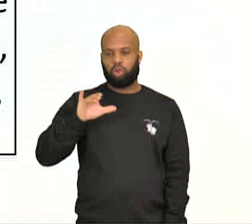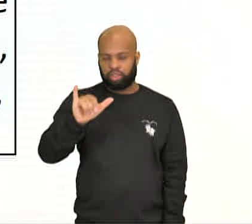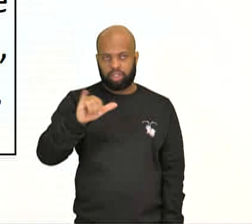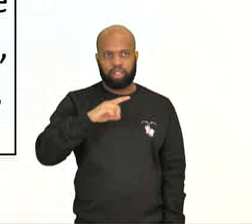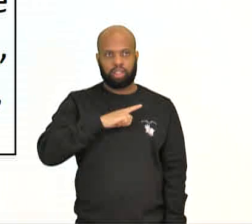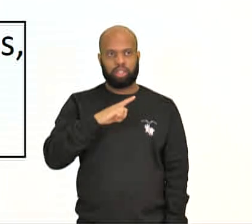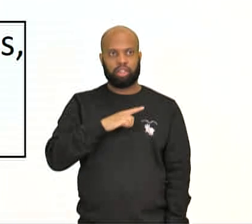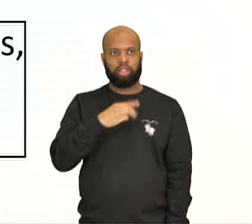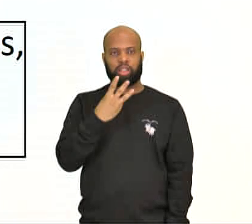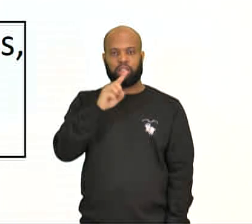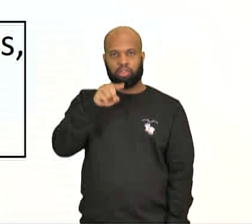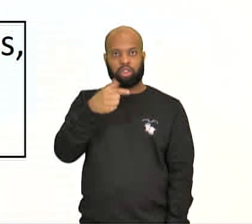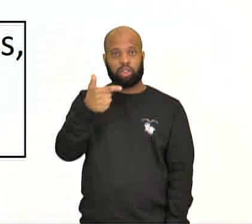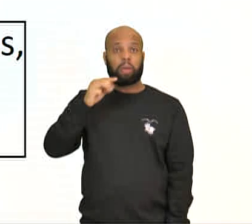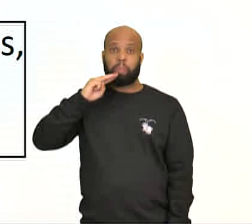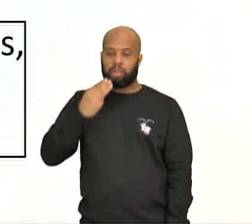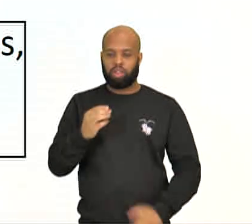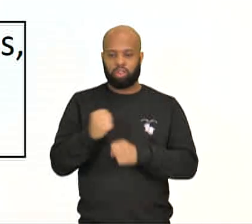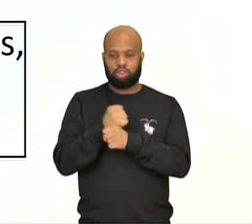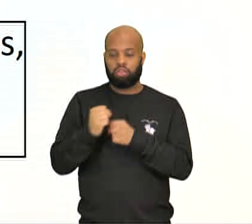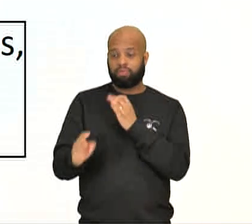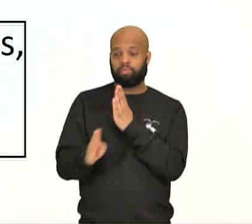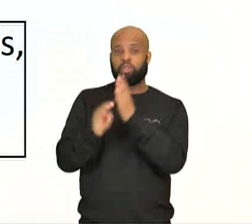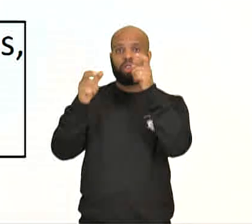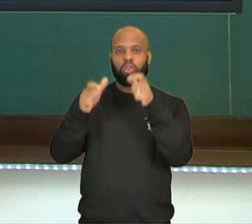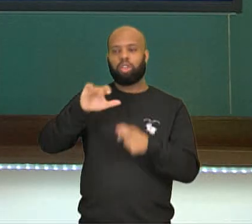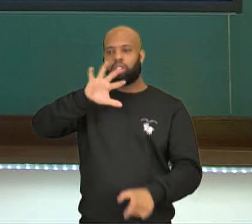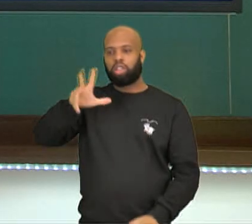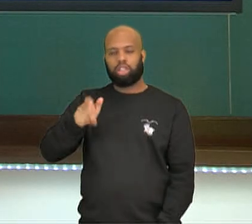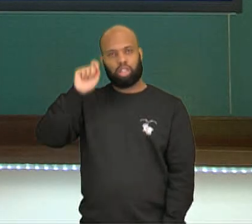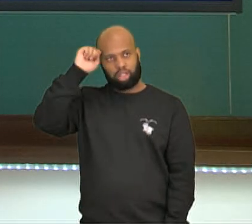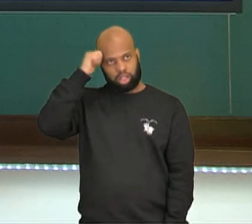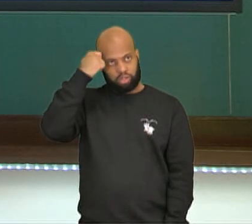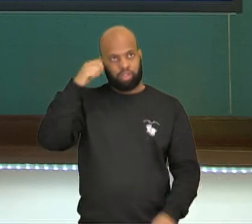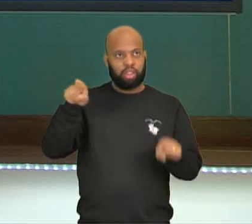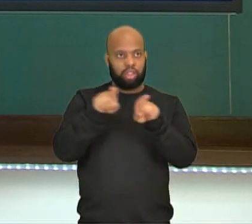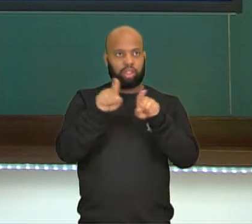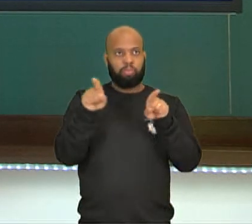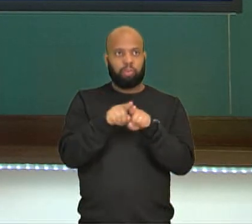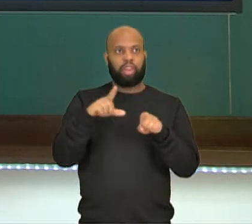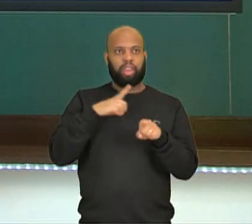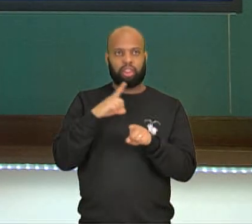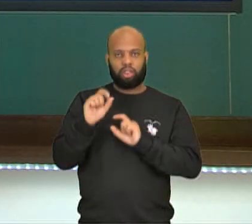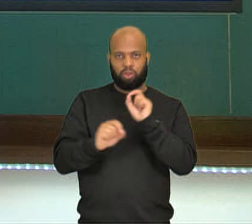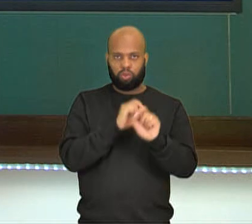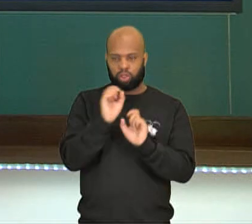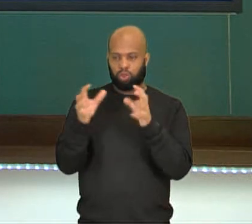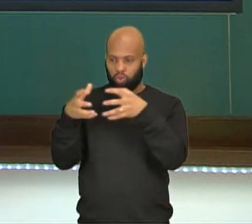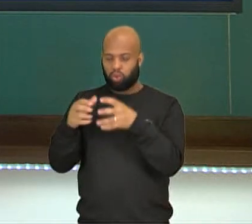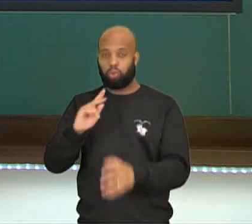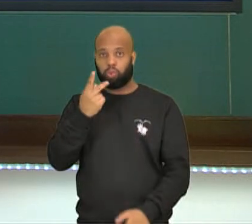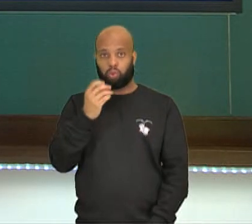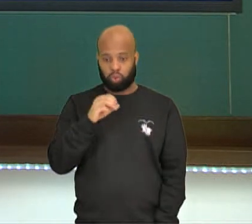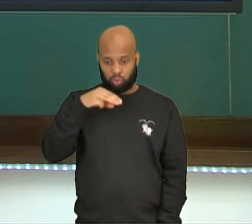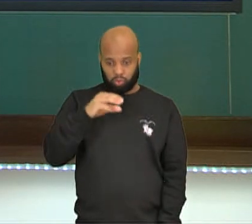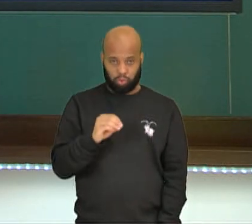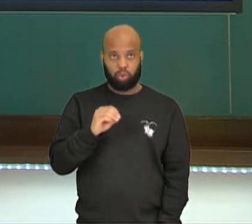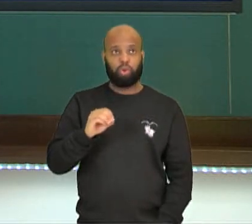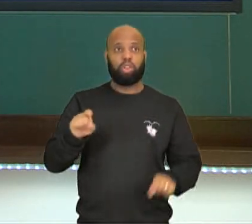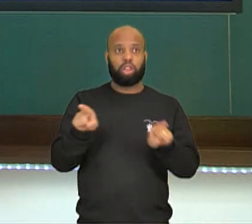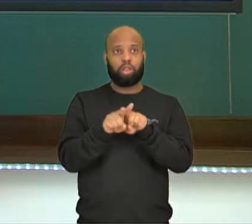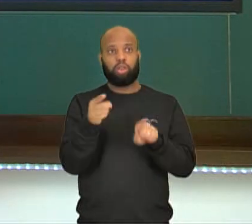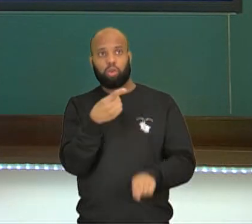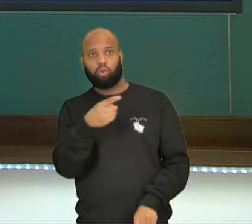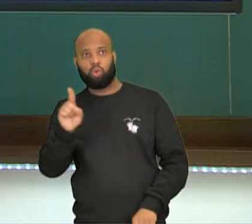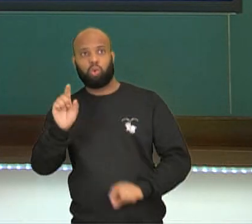em 1974 na África. Aí vem as linhas Homo, né, que é Homo habilis, erectus, a Neandertal, e por último,